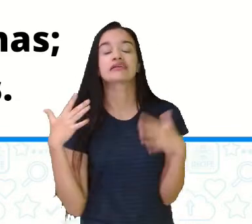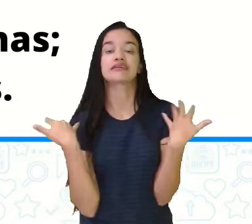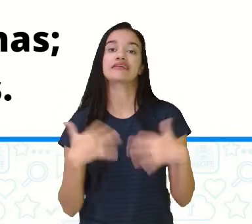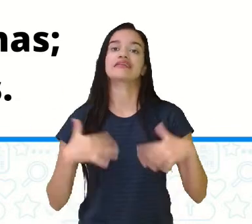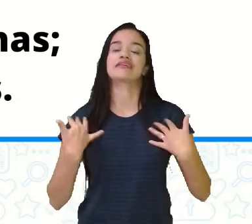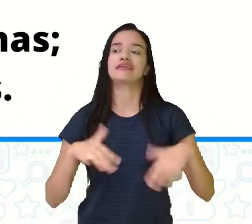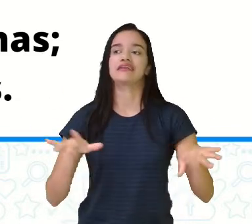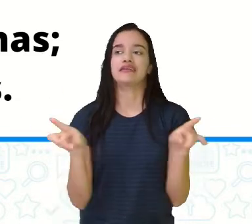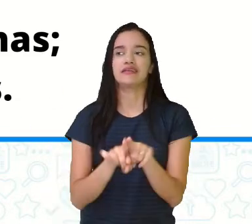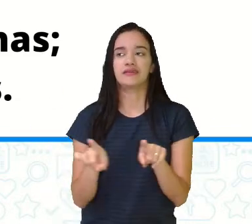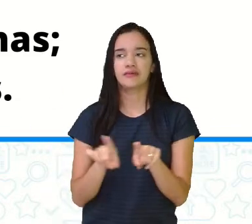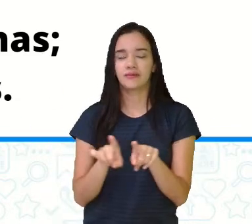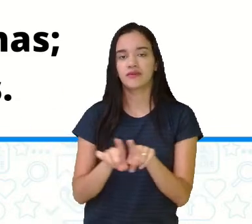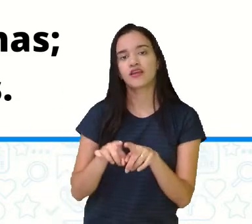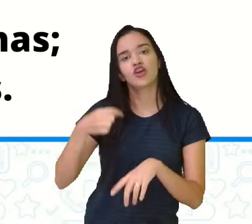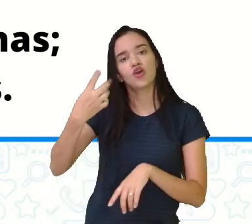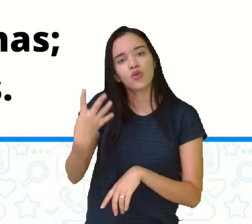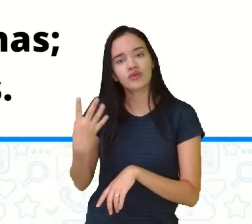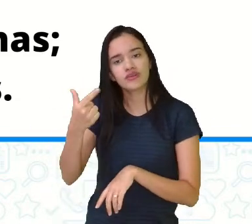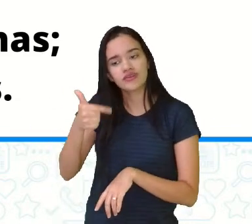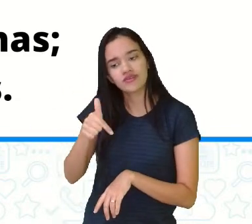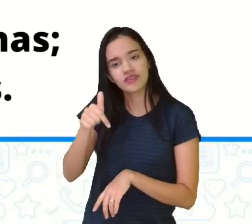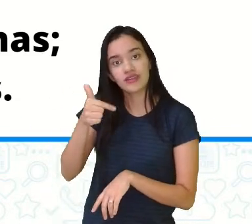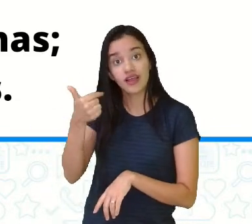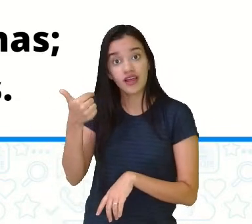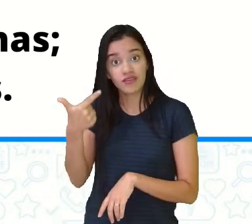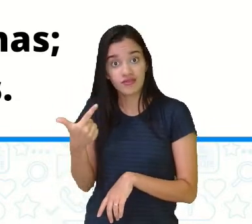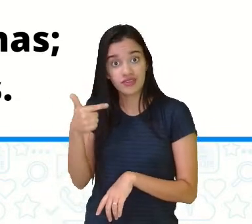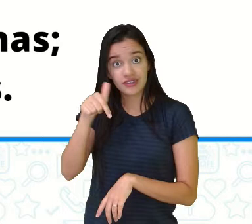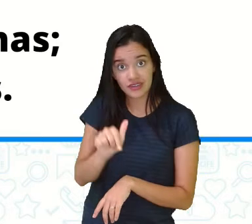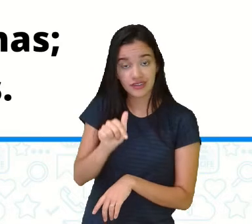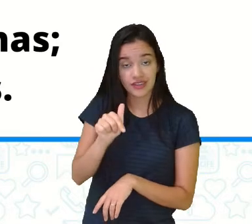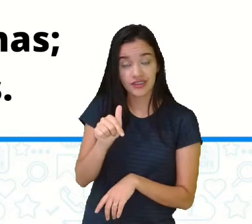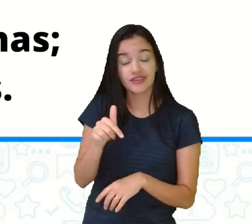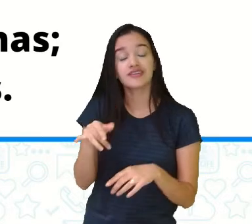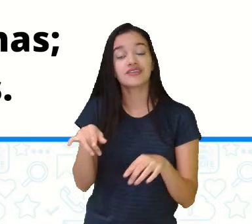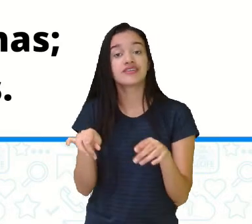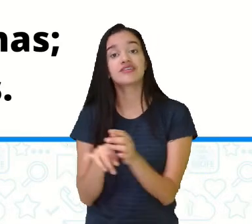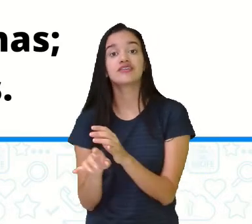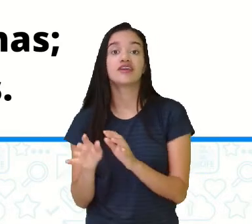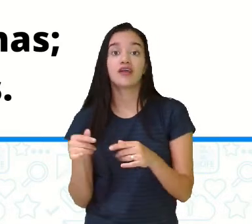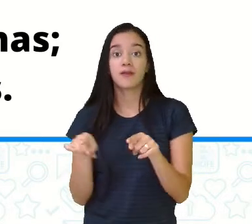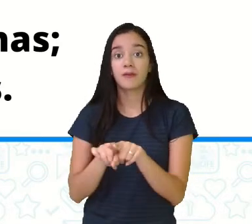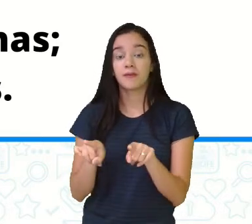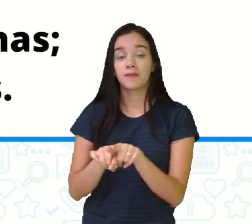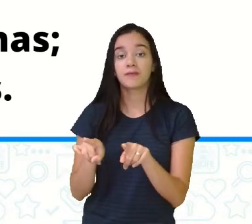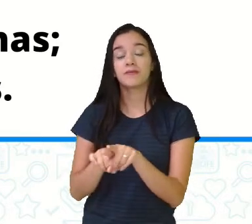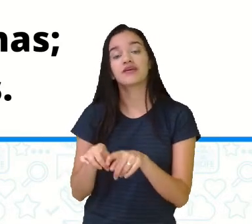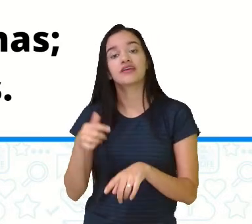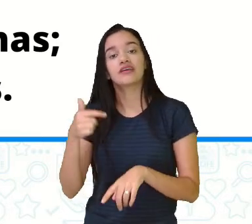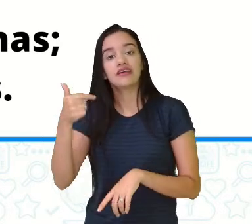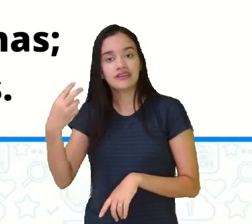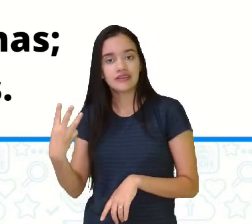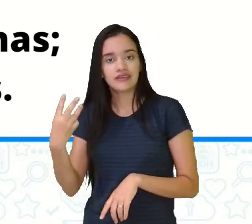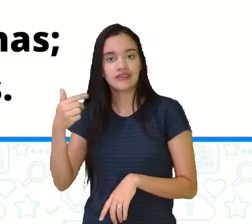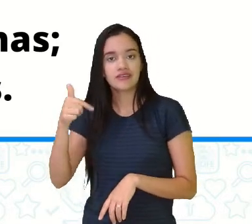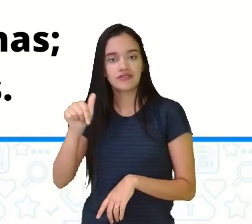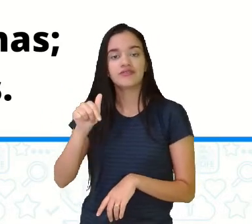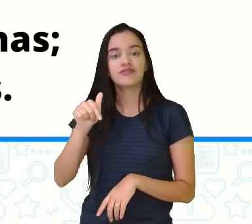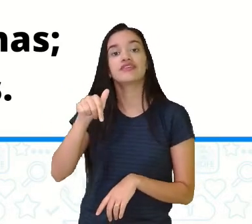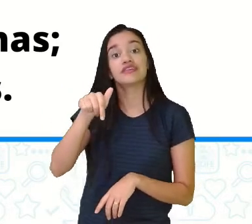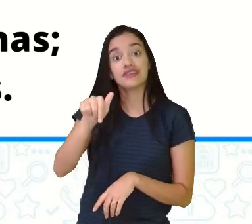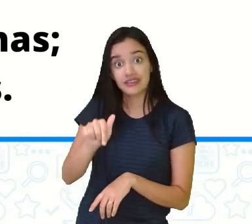espécies de borboletas, 427 espécies de anfíbio, 378 espécies de répteis, até